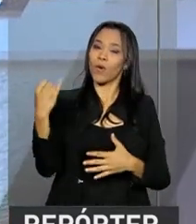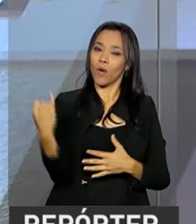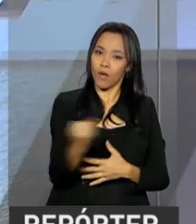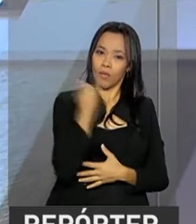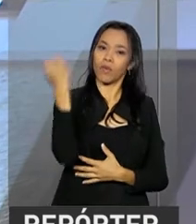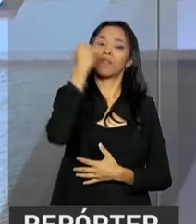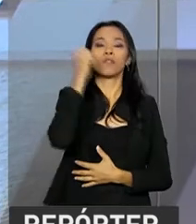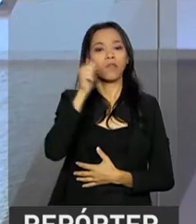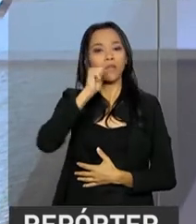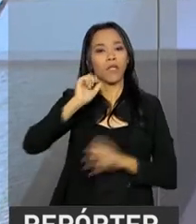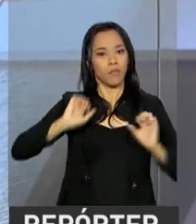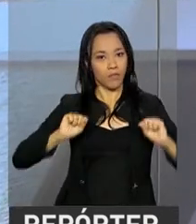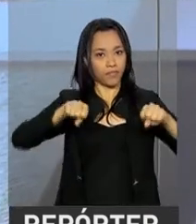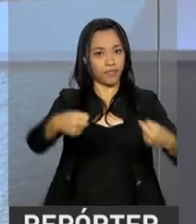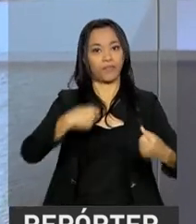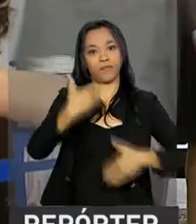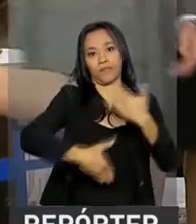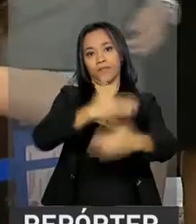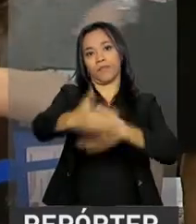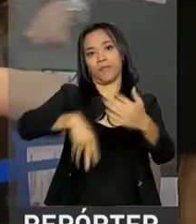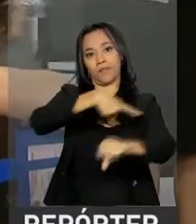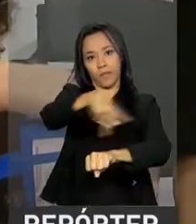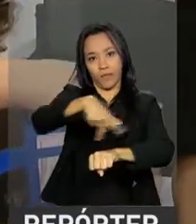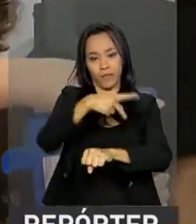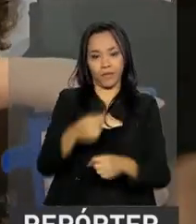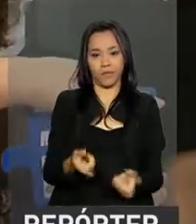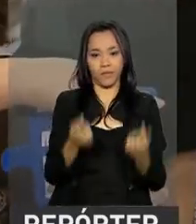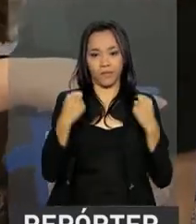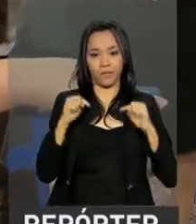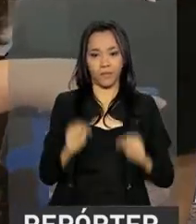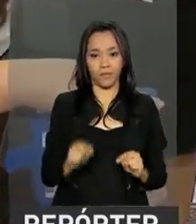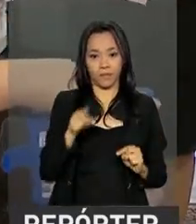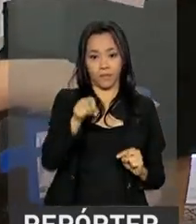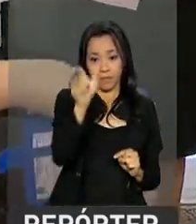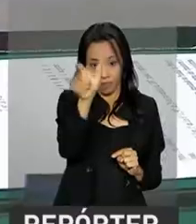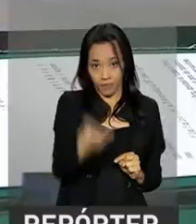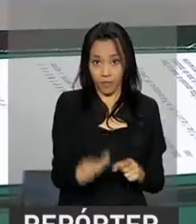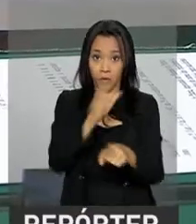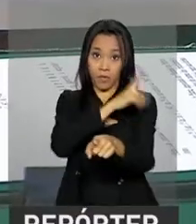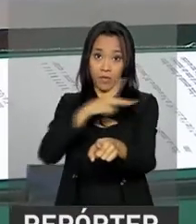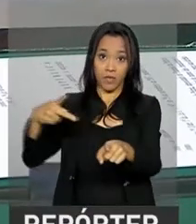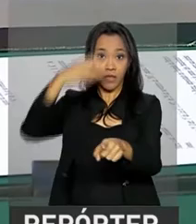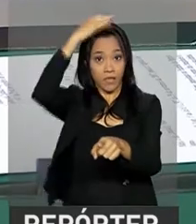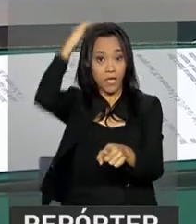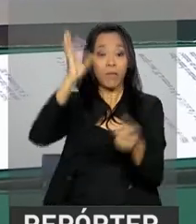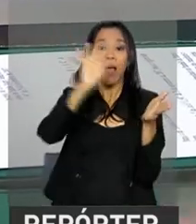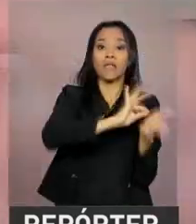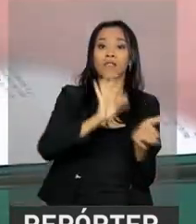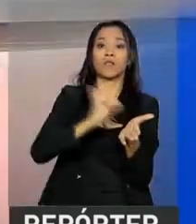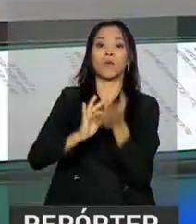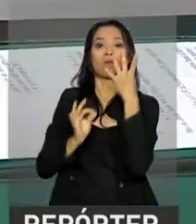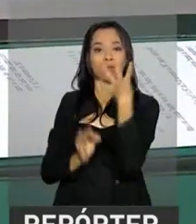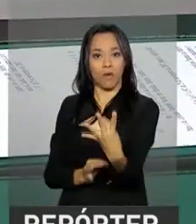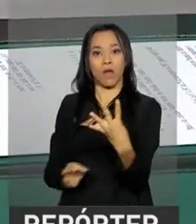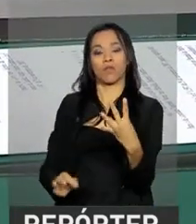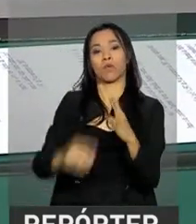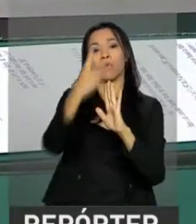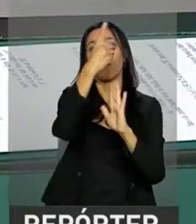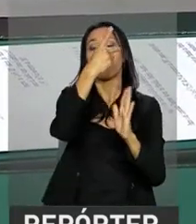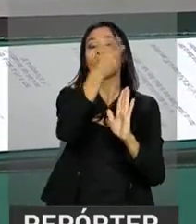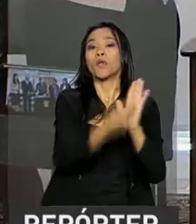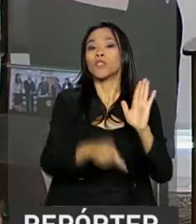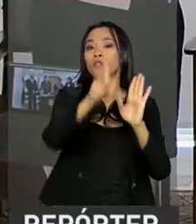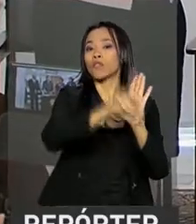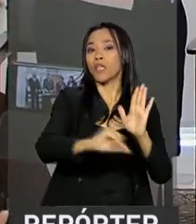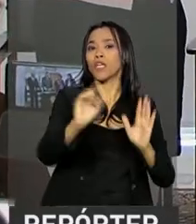do país o presidente michel temer sancionou quatro projetos de lei e assinou um decreto